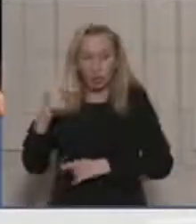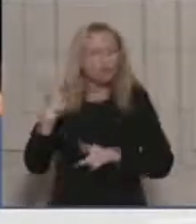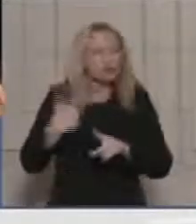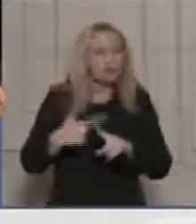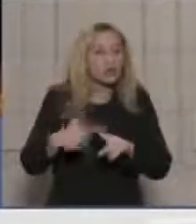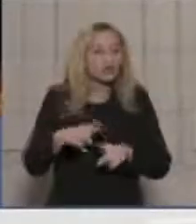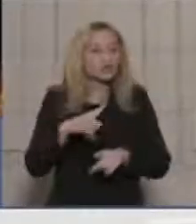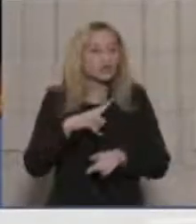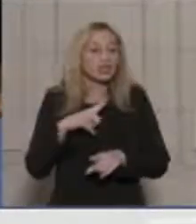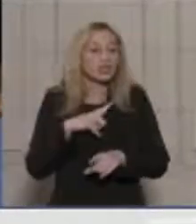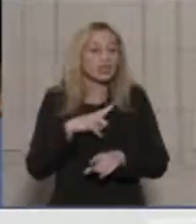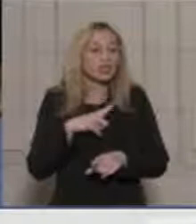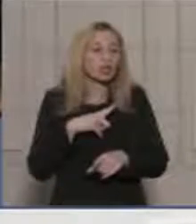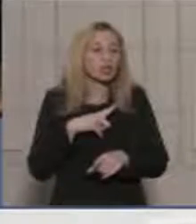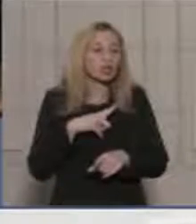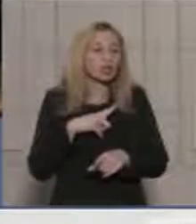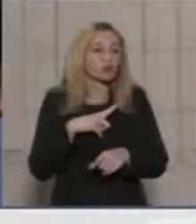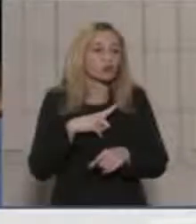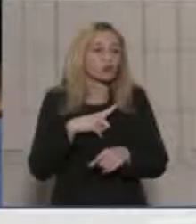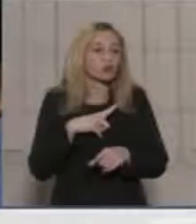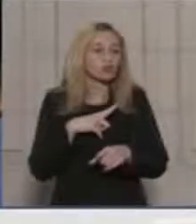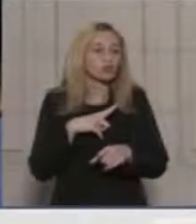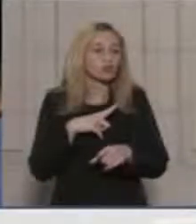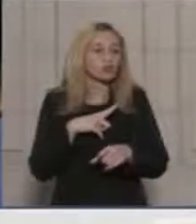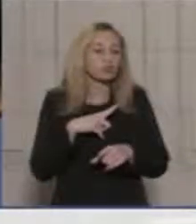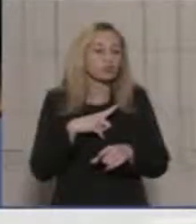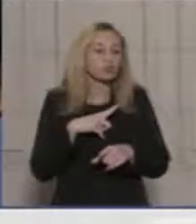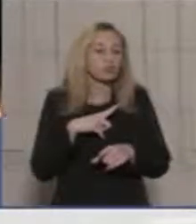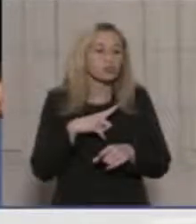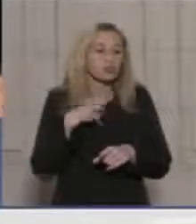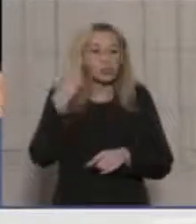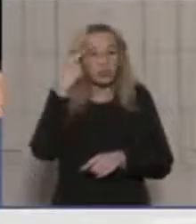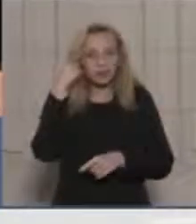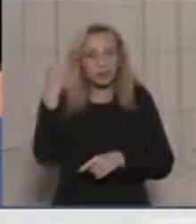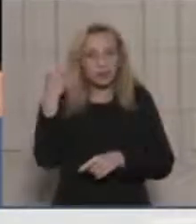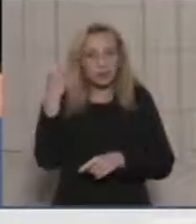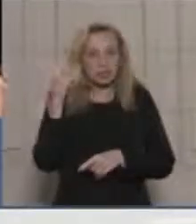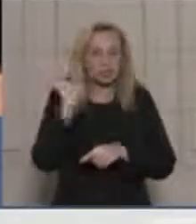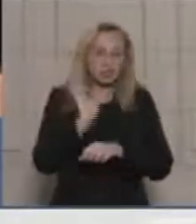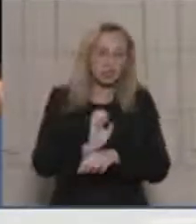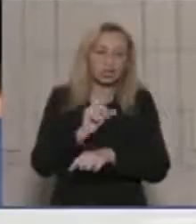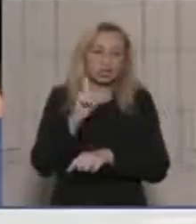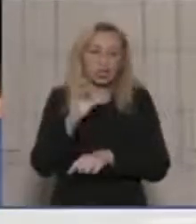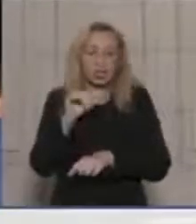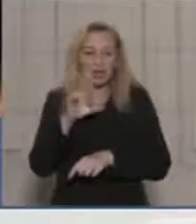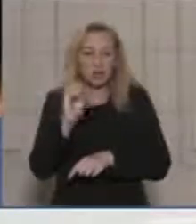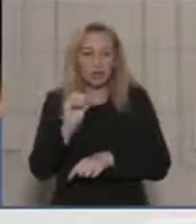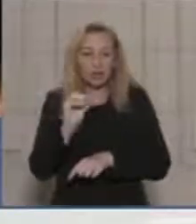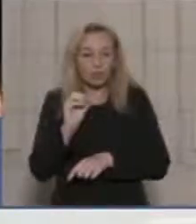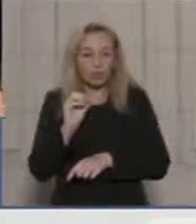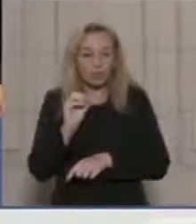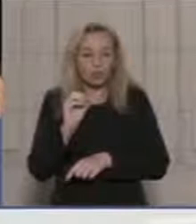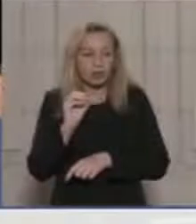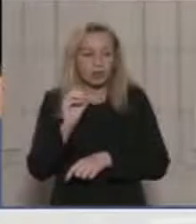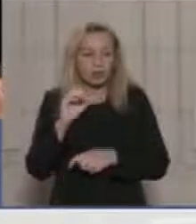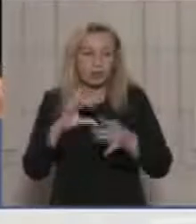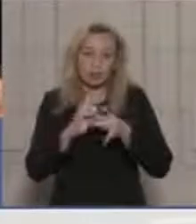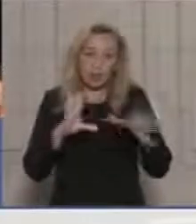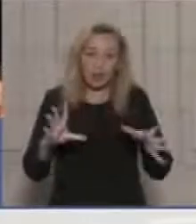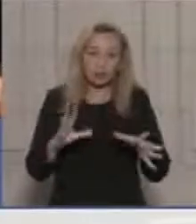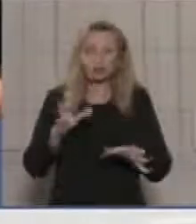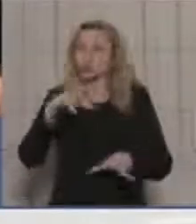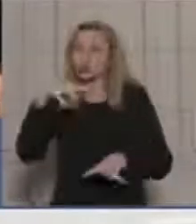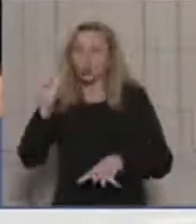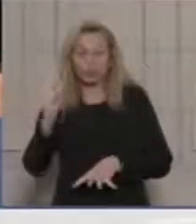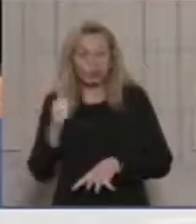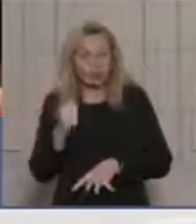concepção de Estado neoliberal, que ele nunca teve. E sempre